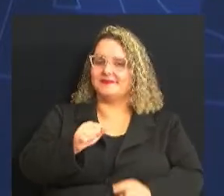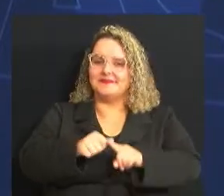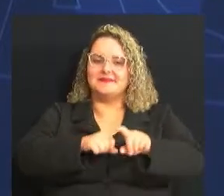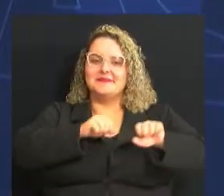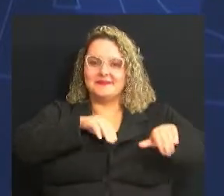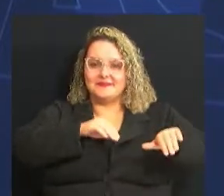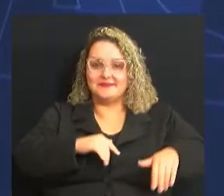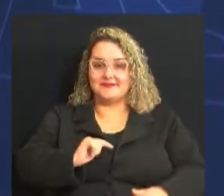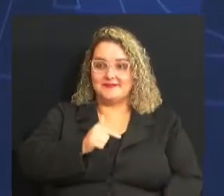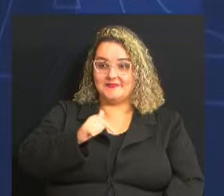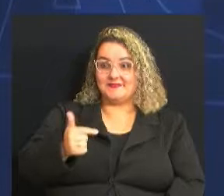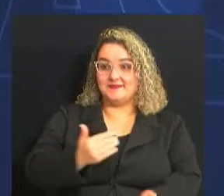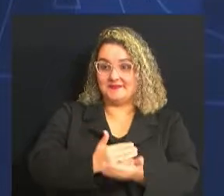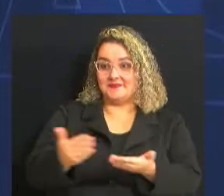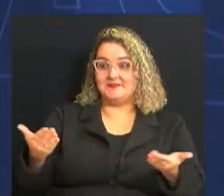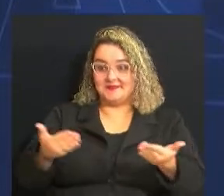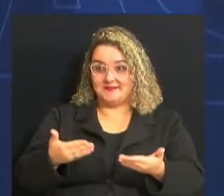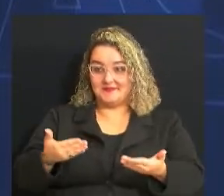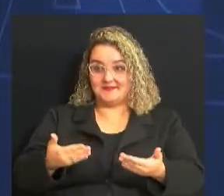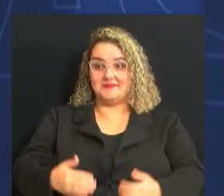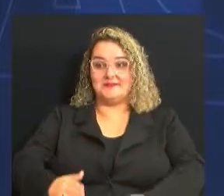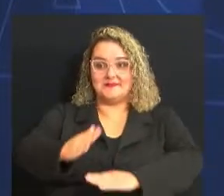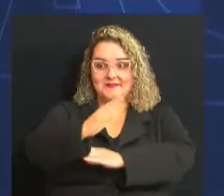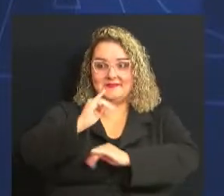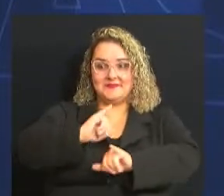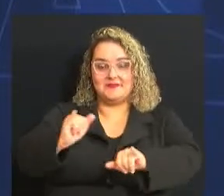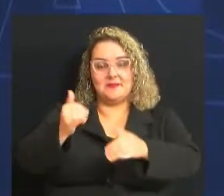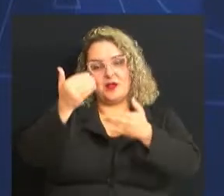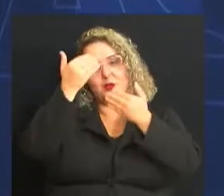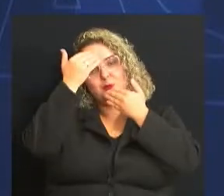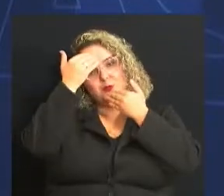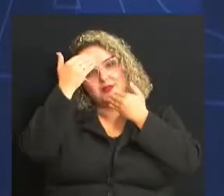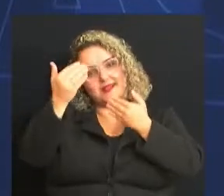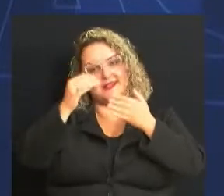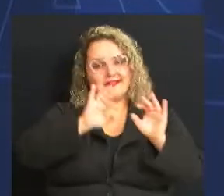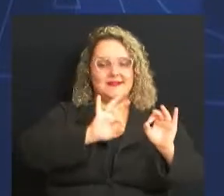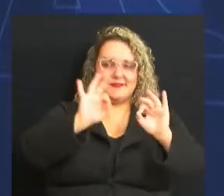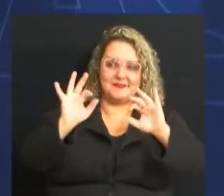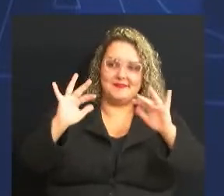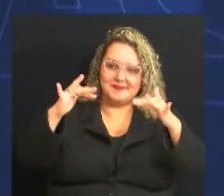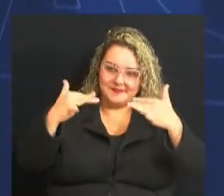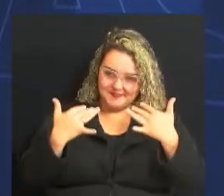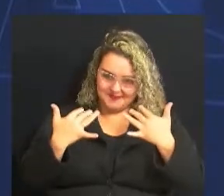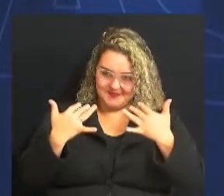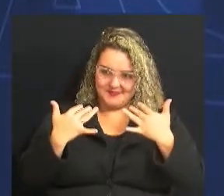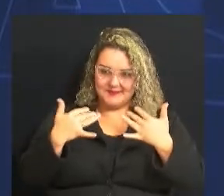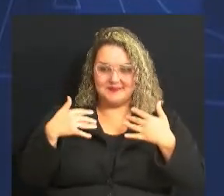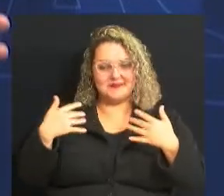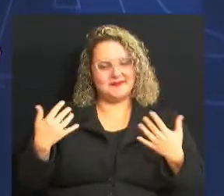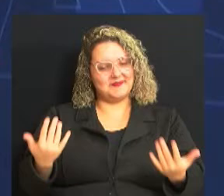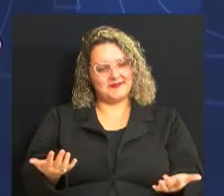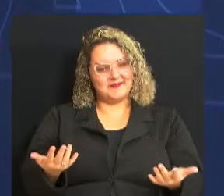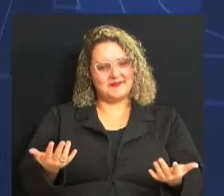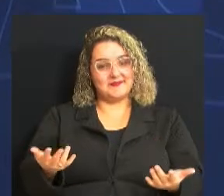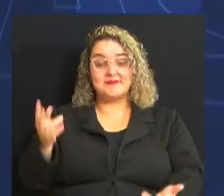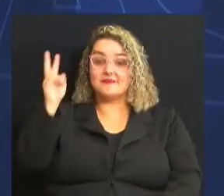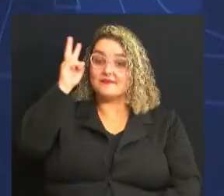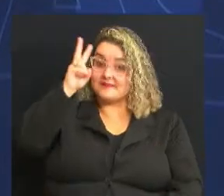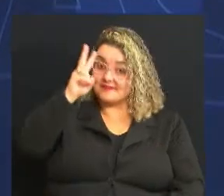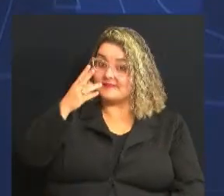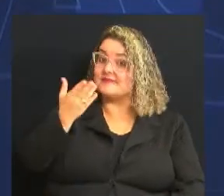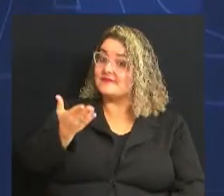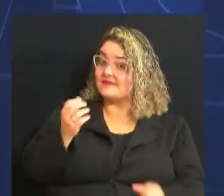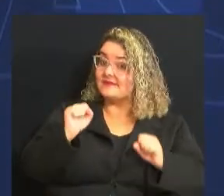2022. Começa agora o Câmara Notícia. Muito obrigado pela sua companhia, pela sua audiência. Lembrando que você